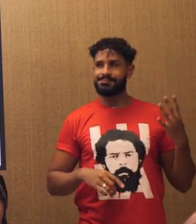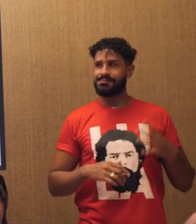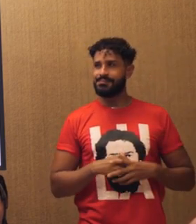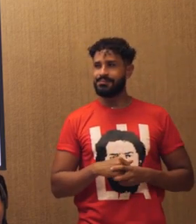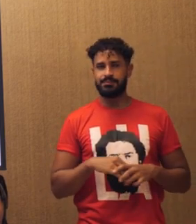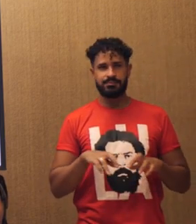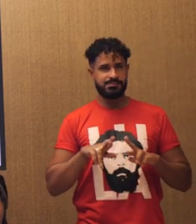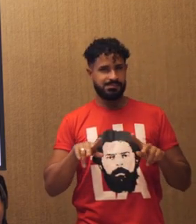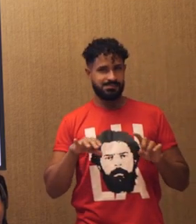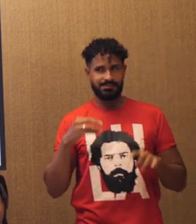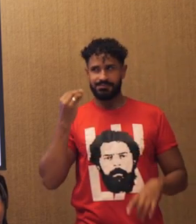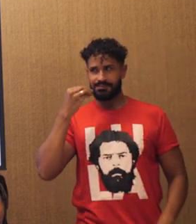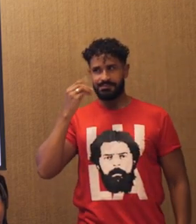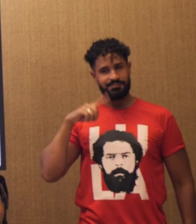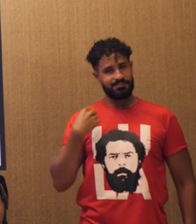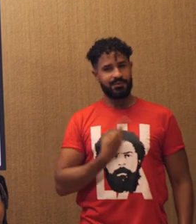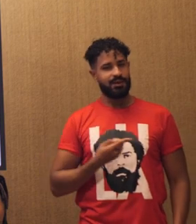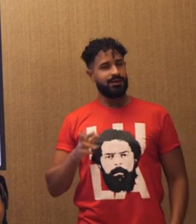Não é fraco, não,